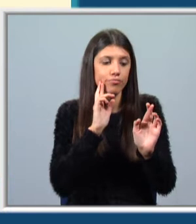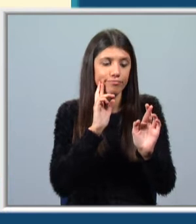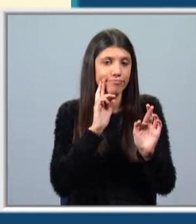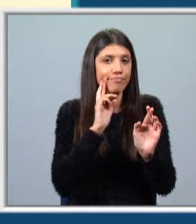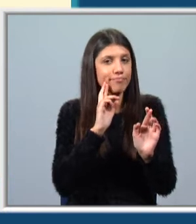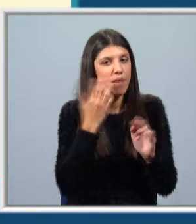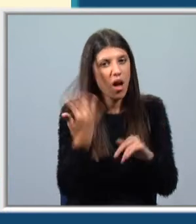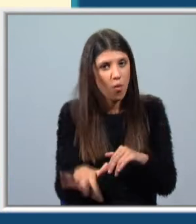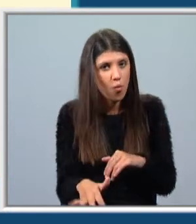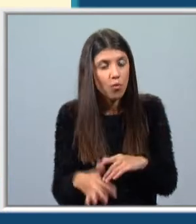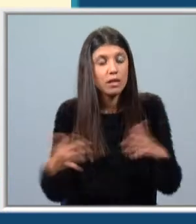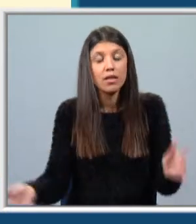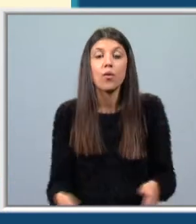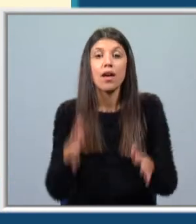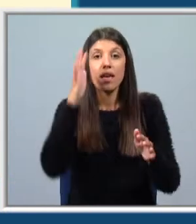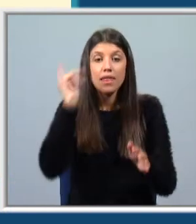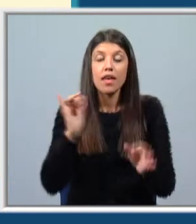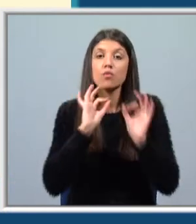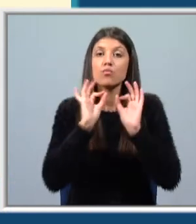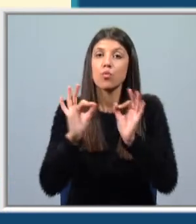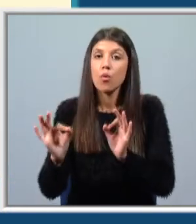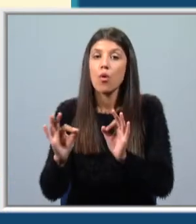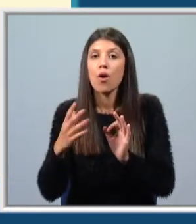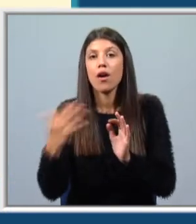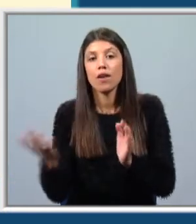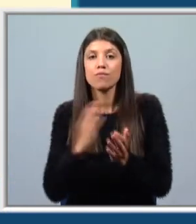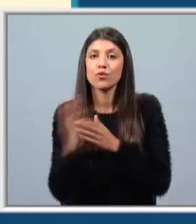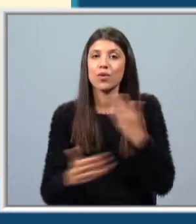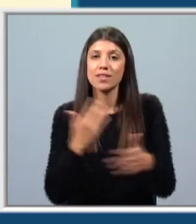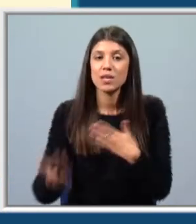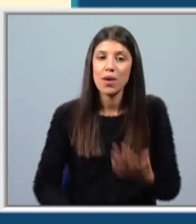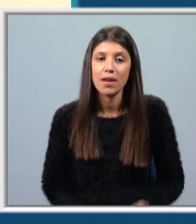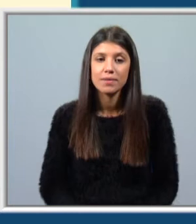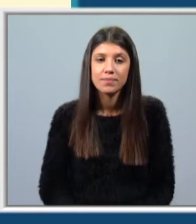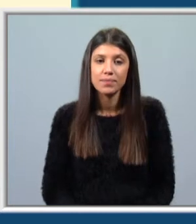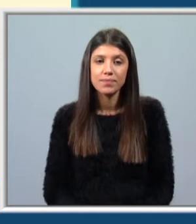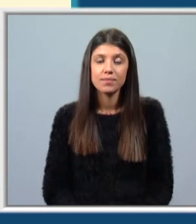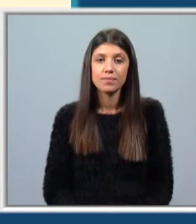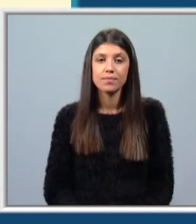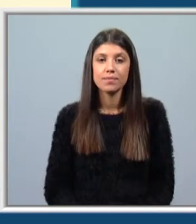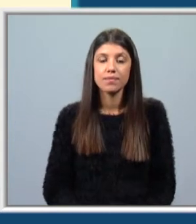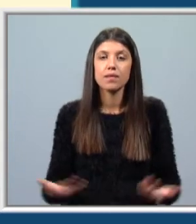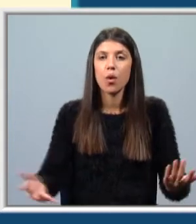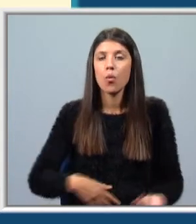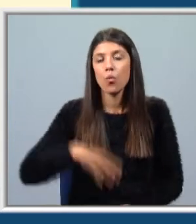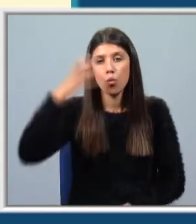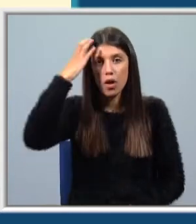Temos as nossas ideias arrumadas e agora vamos prosseguir. Porque estava triste o